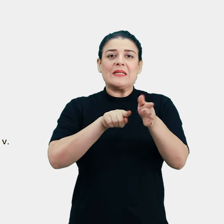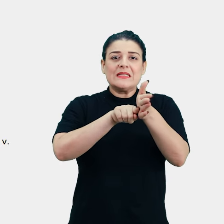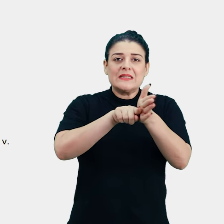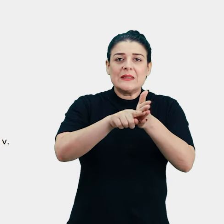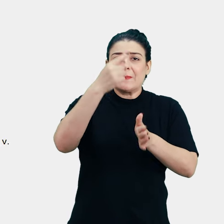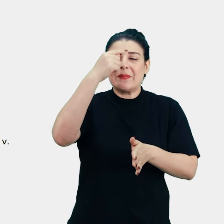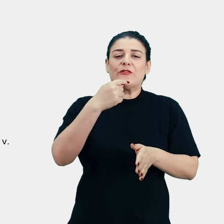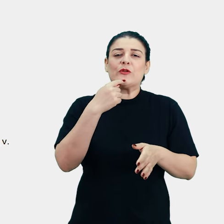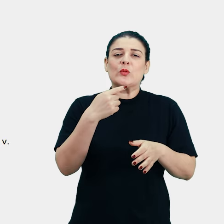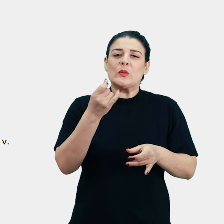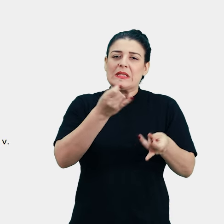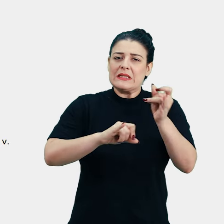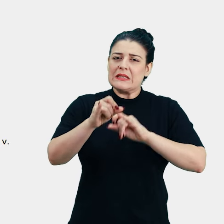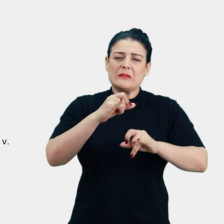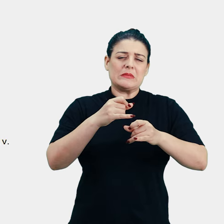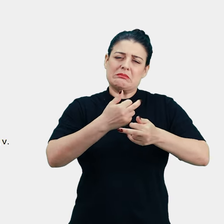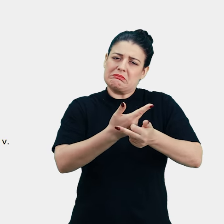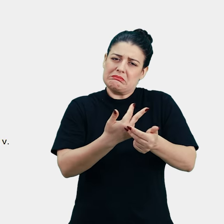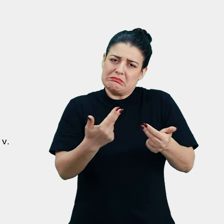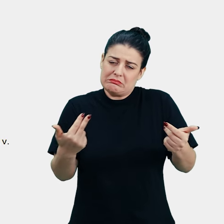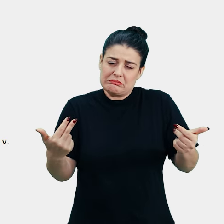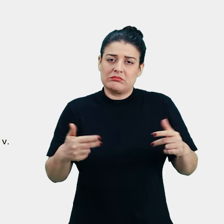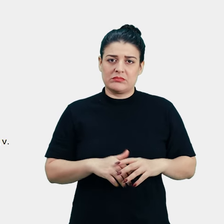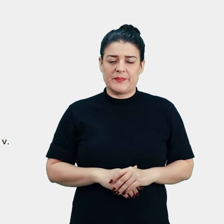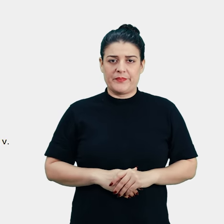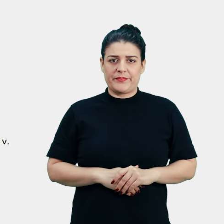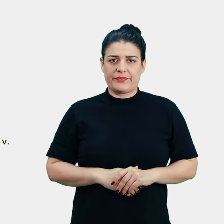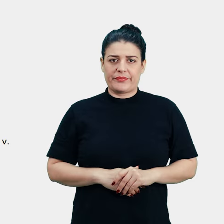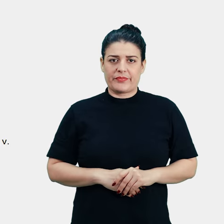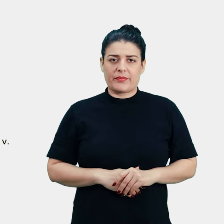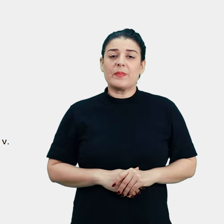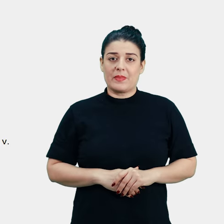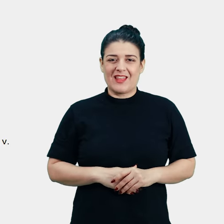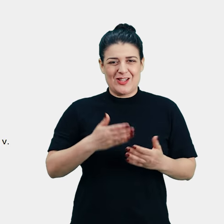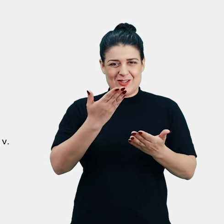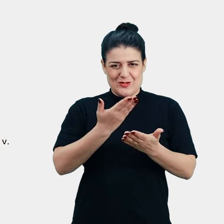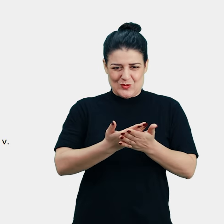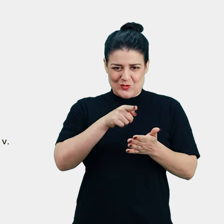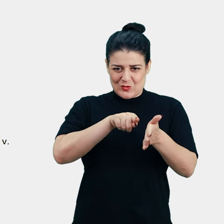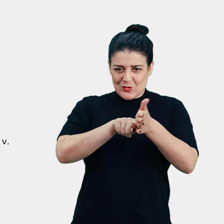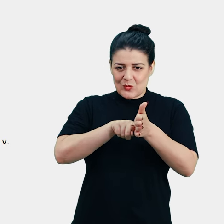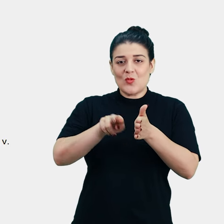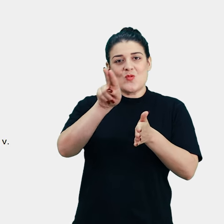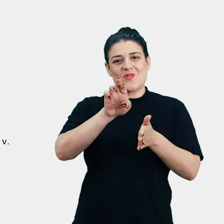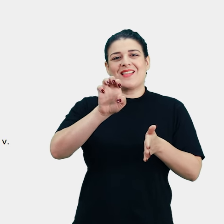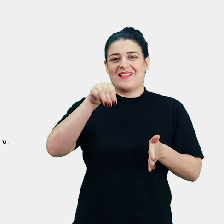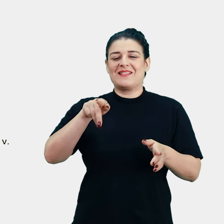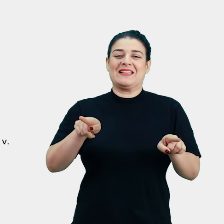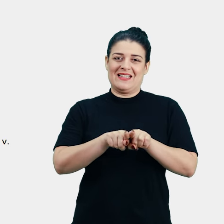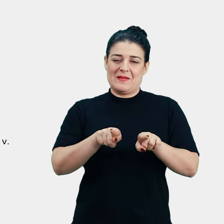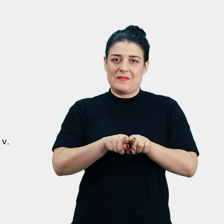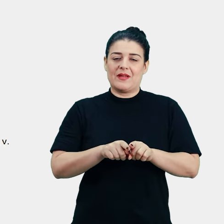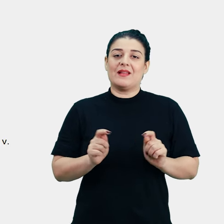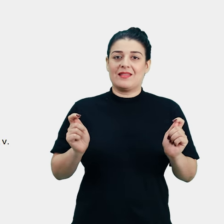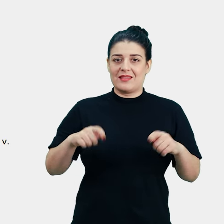do perfil químico, seja de extratos, frações, tá? E para um estudo de deseplicação, a gente usa a espectrometria de massas. A gente